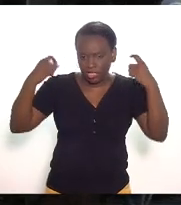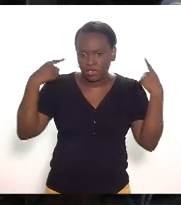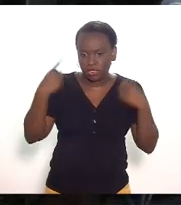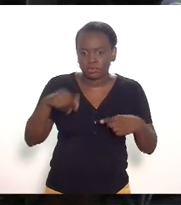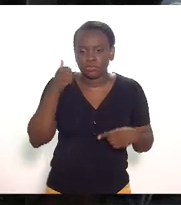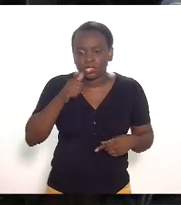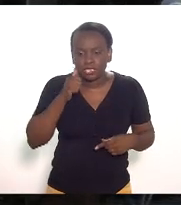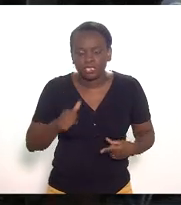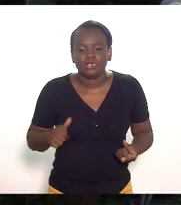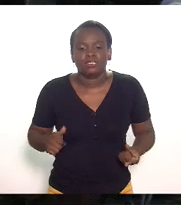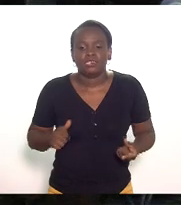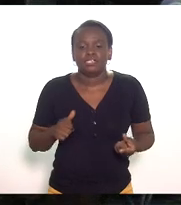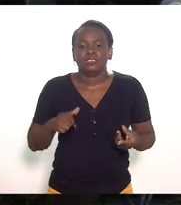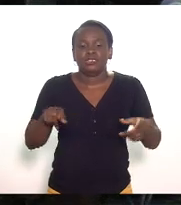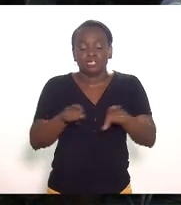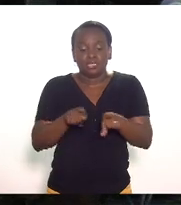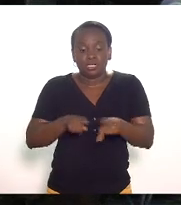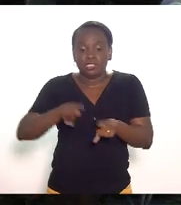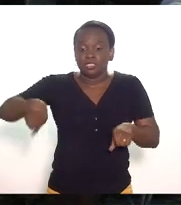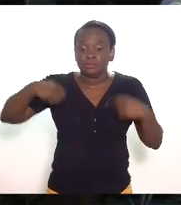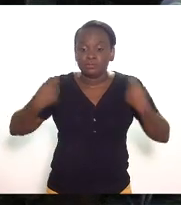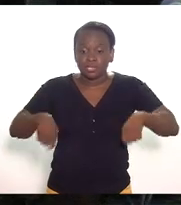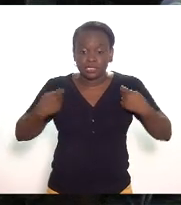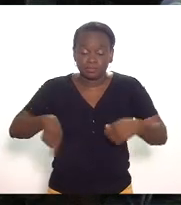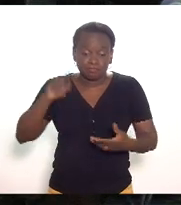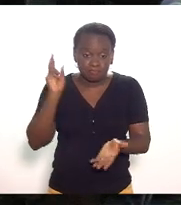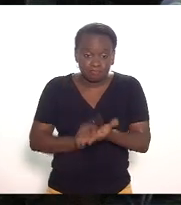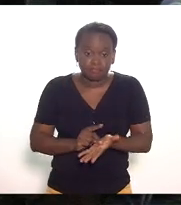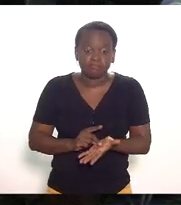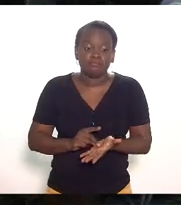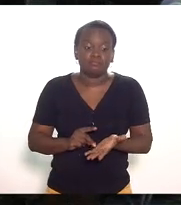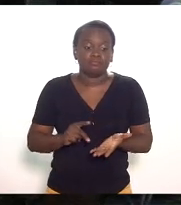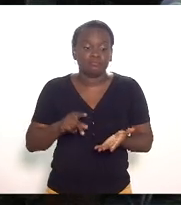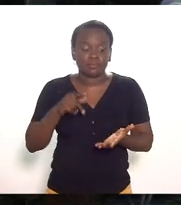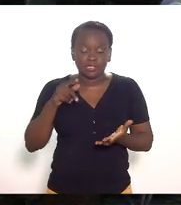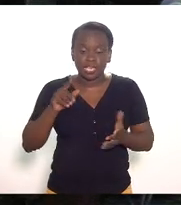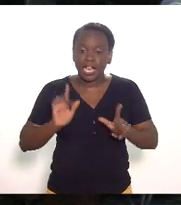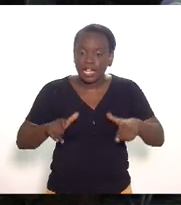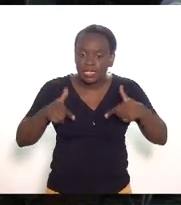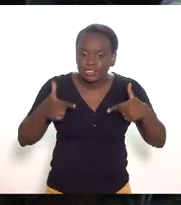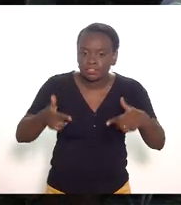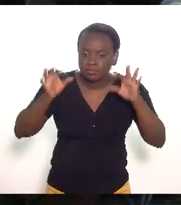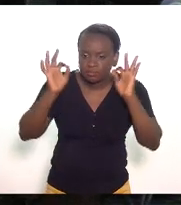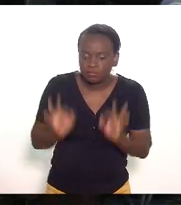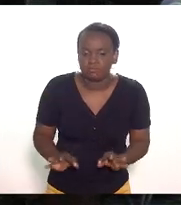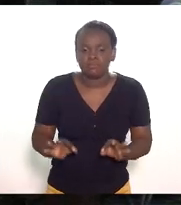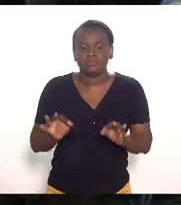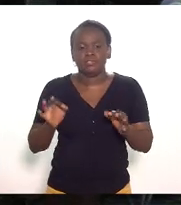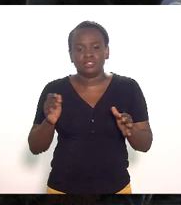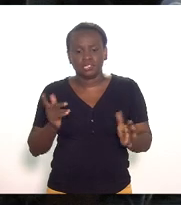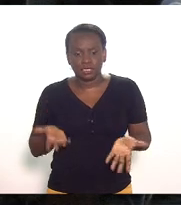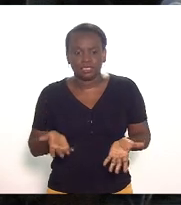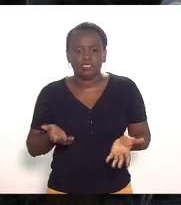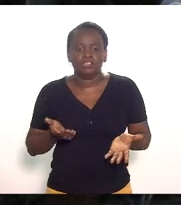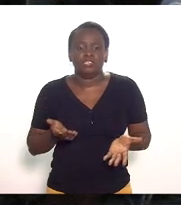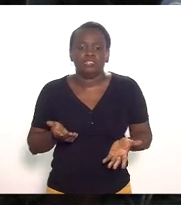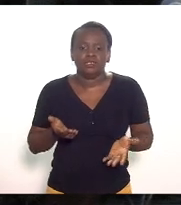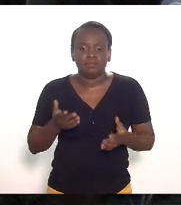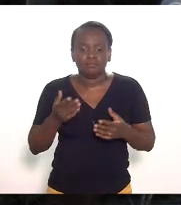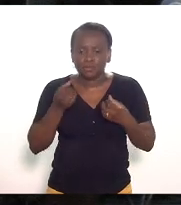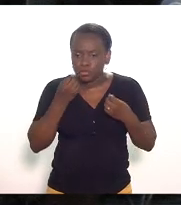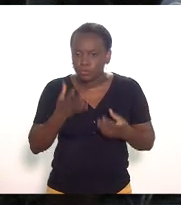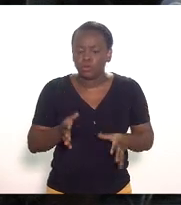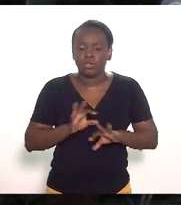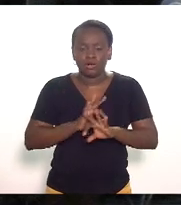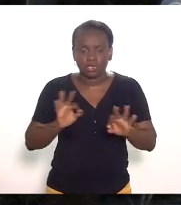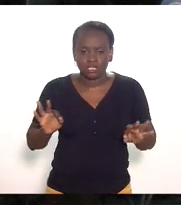contra a mulher, e a gente precisa de fato ter ações mais efetivas, e o núcleo é muito bem-vindo, mas